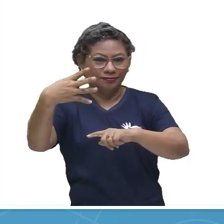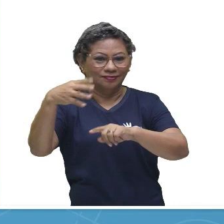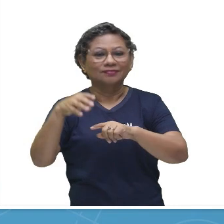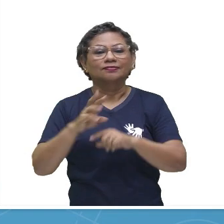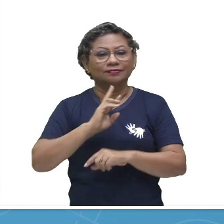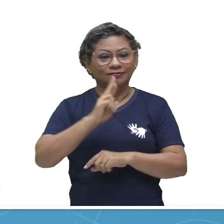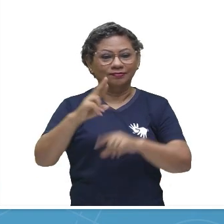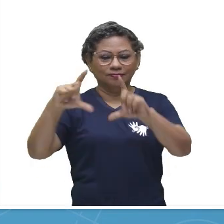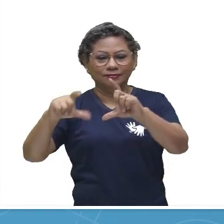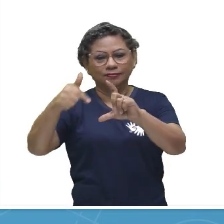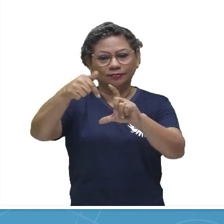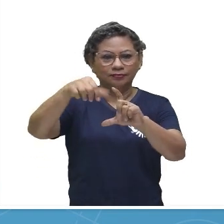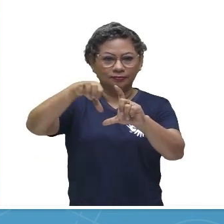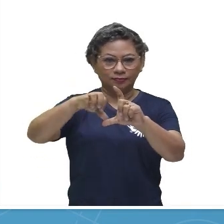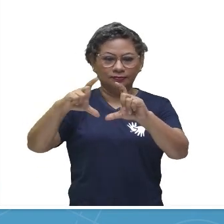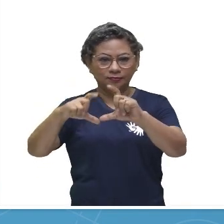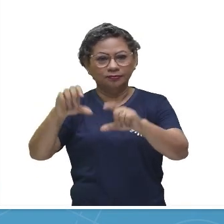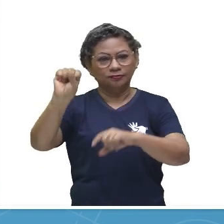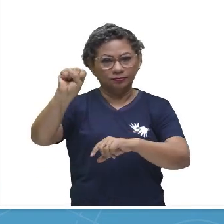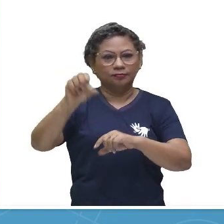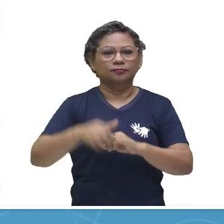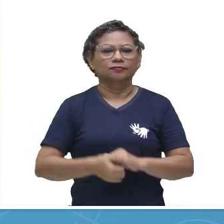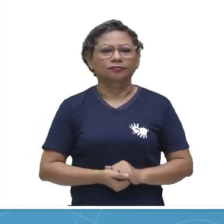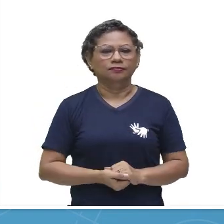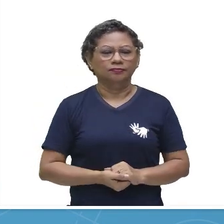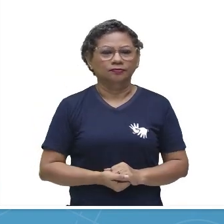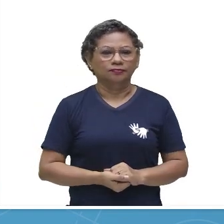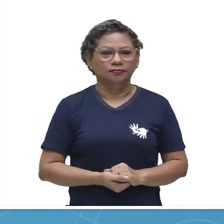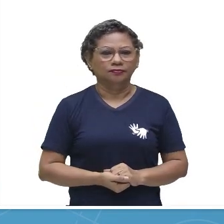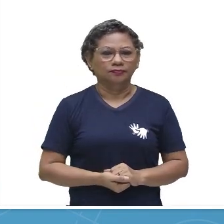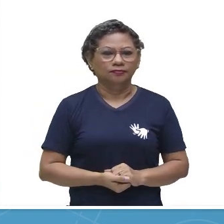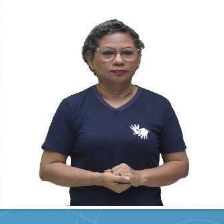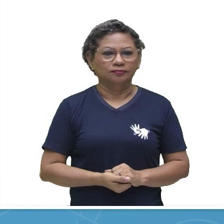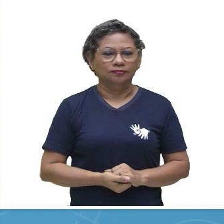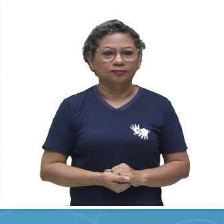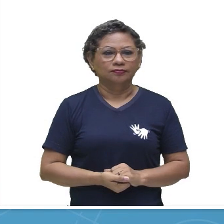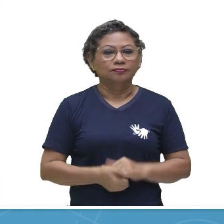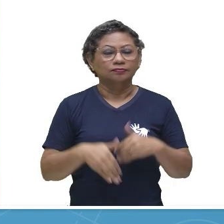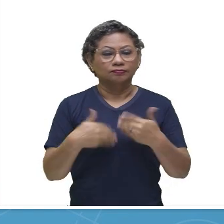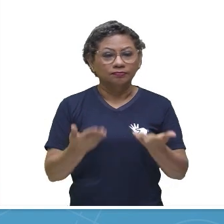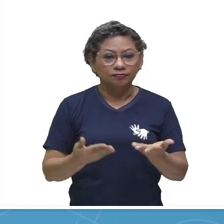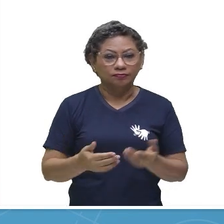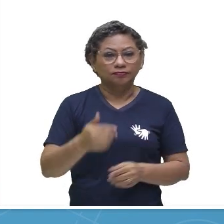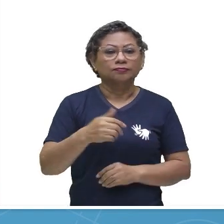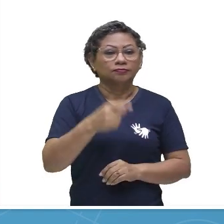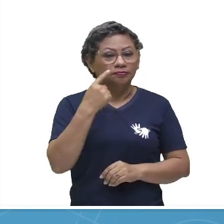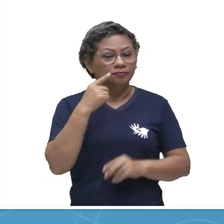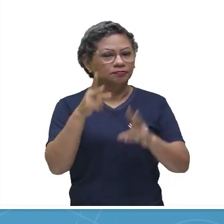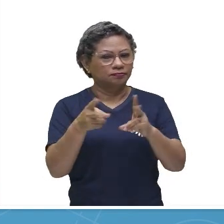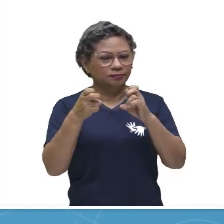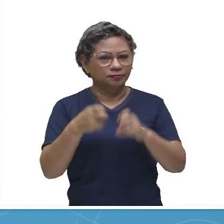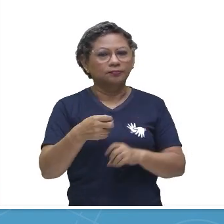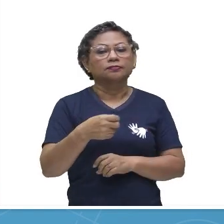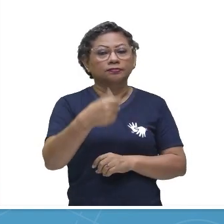Repete-se o 7/9 e multiplicamos os expoentes. 2 vezes 4, 8. Perfeito?